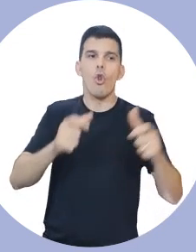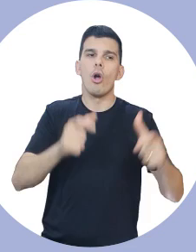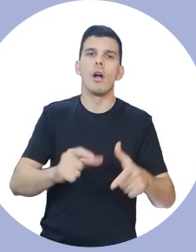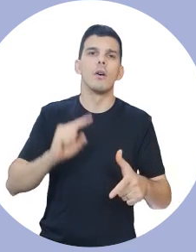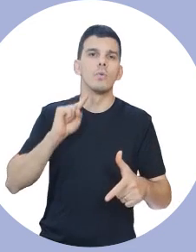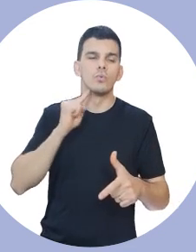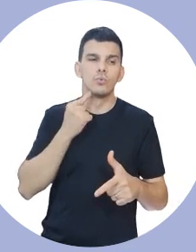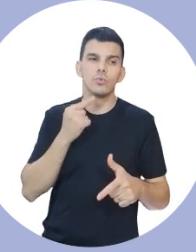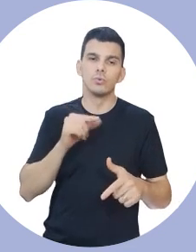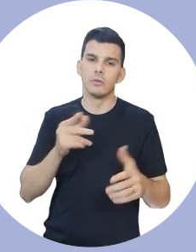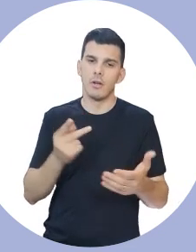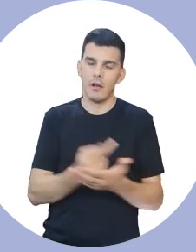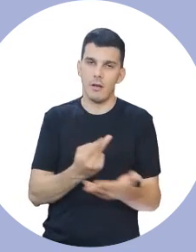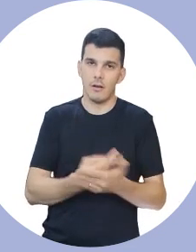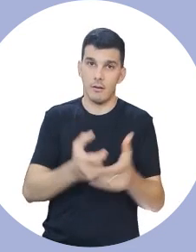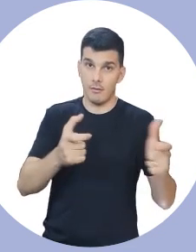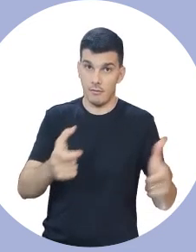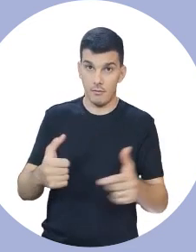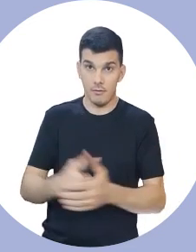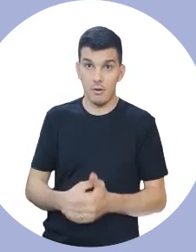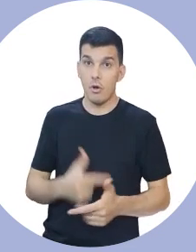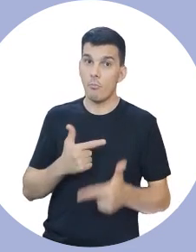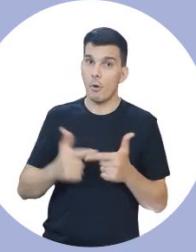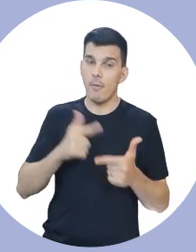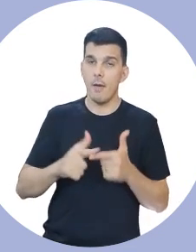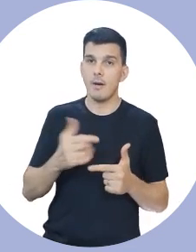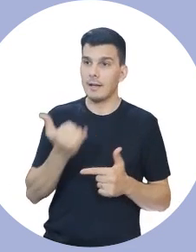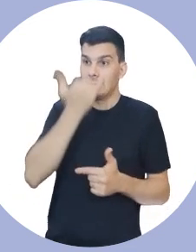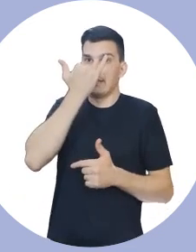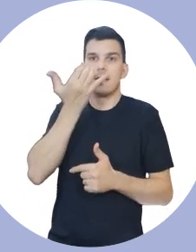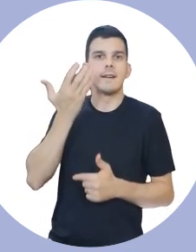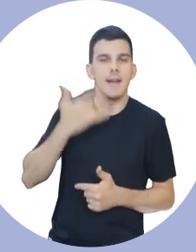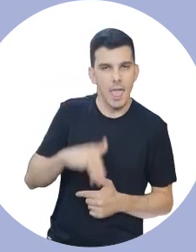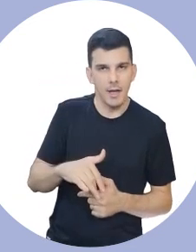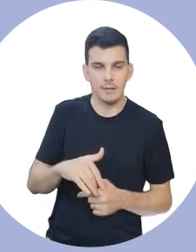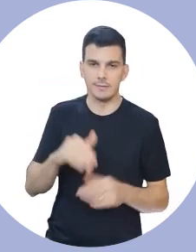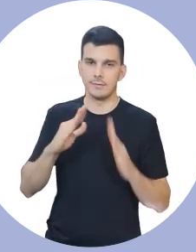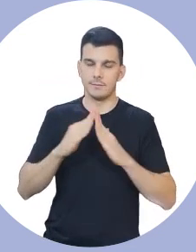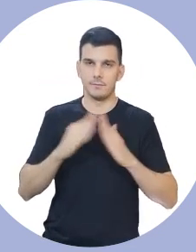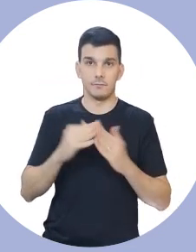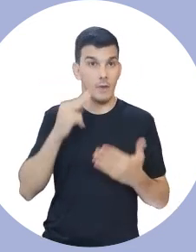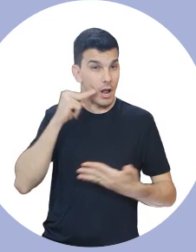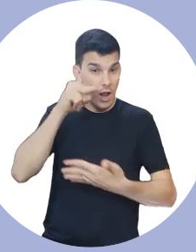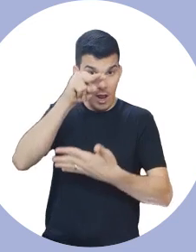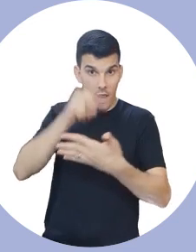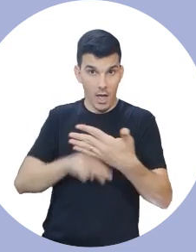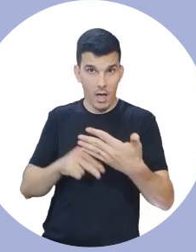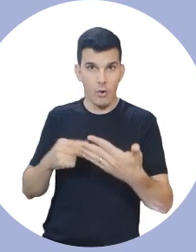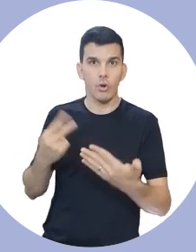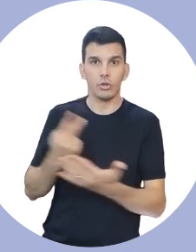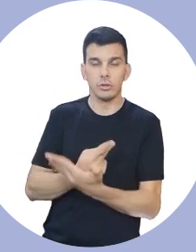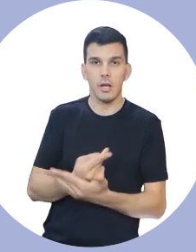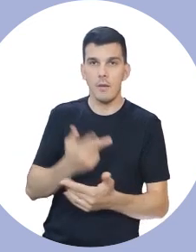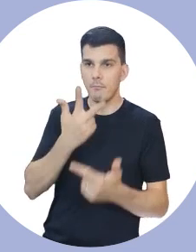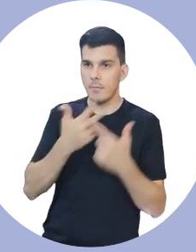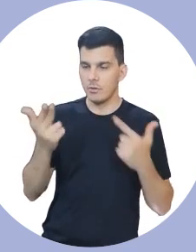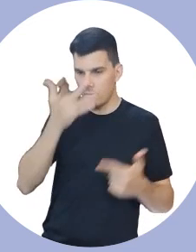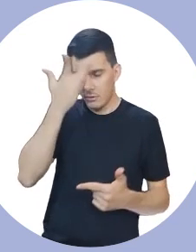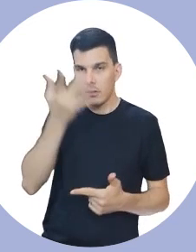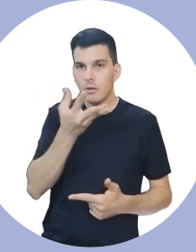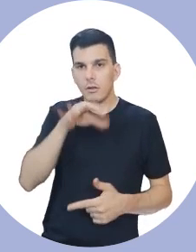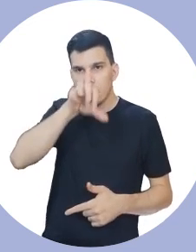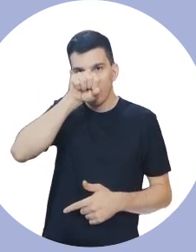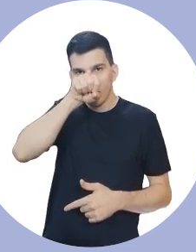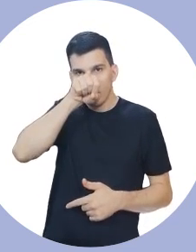indevidamente guardados ou manipulados estão entre as principais causas de acidentes domésticos. Leia o relato de uma pessoa que perdeu